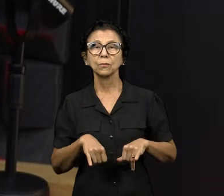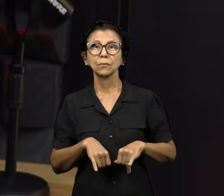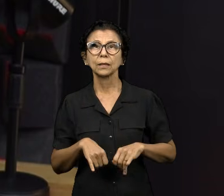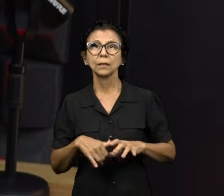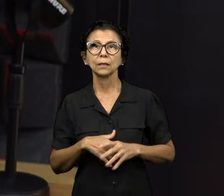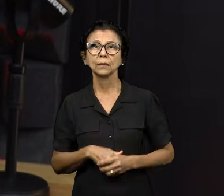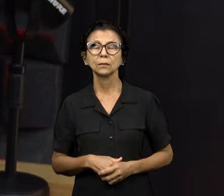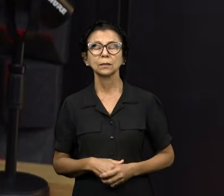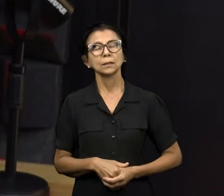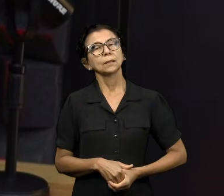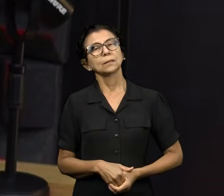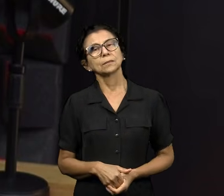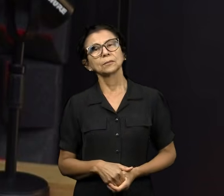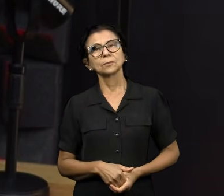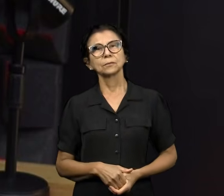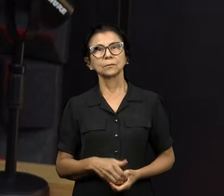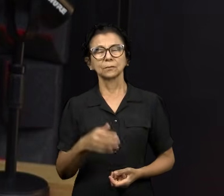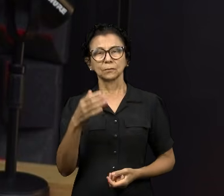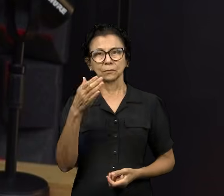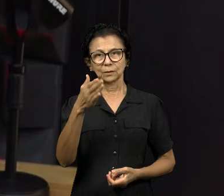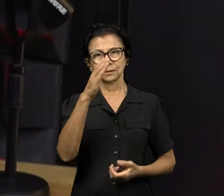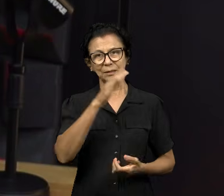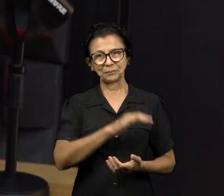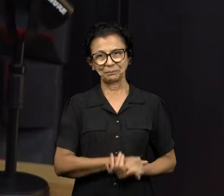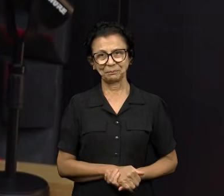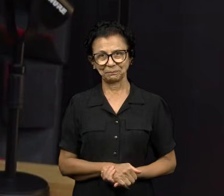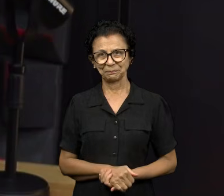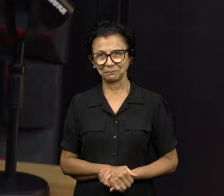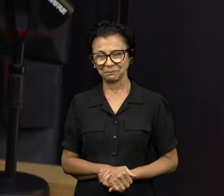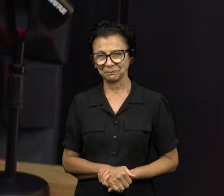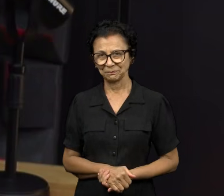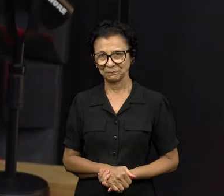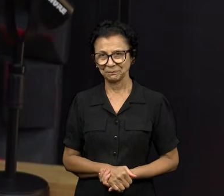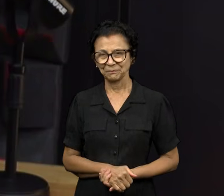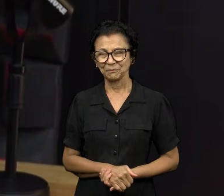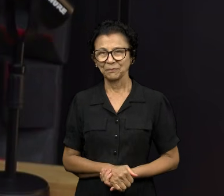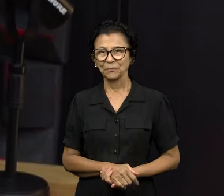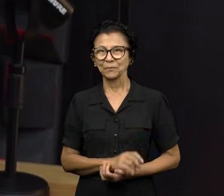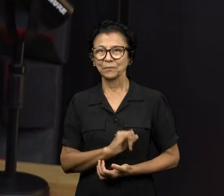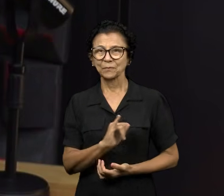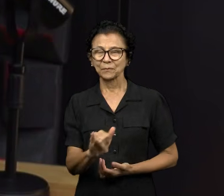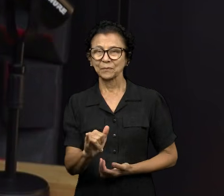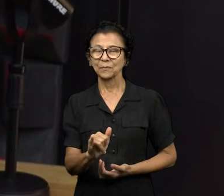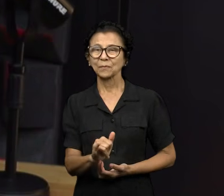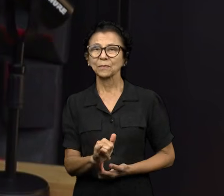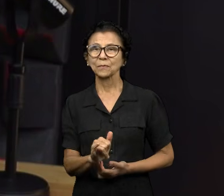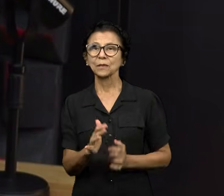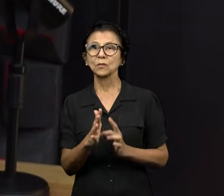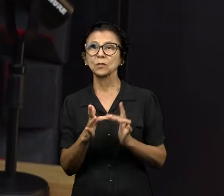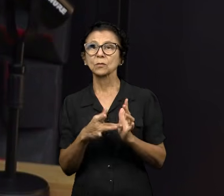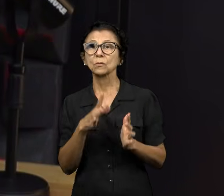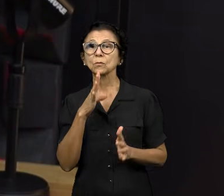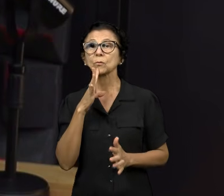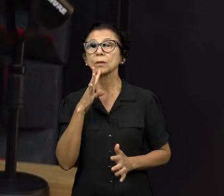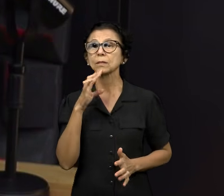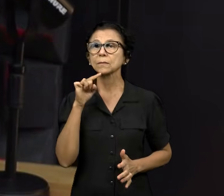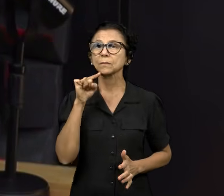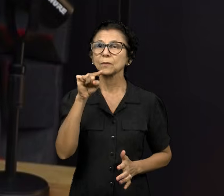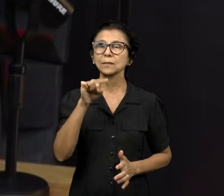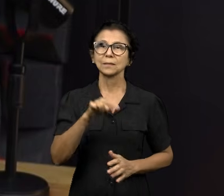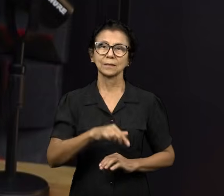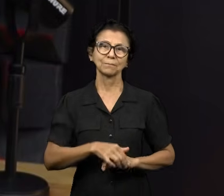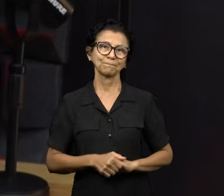um conforto para você que está nos assistindo é que o Senhor te conhece. E talvez o Senhor te